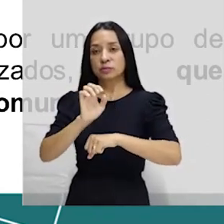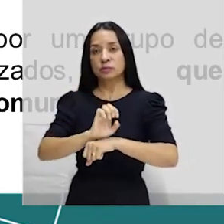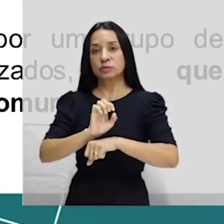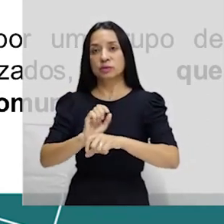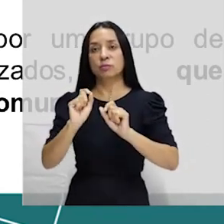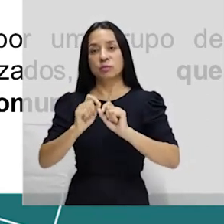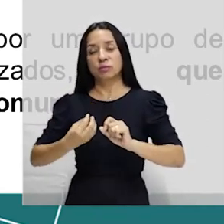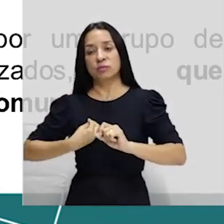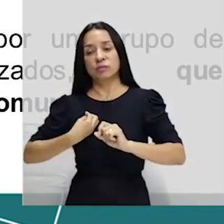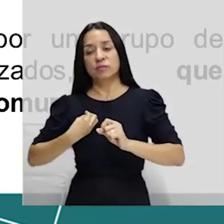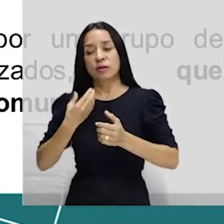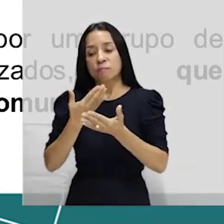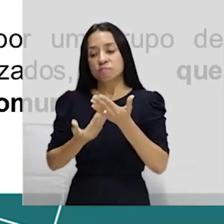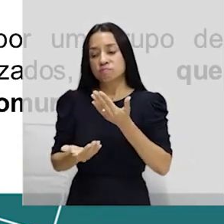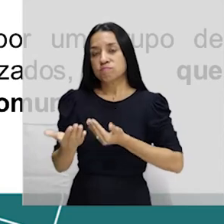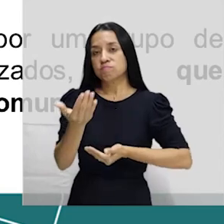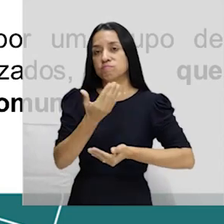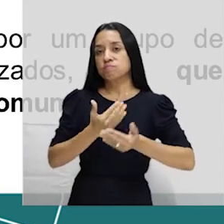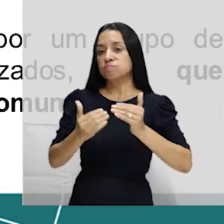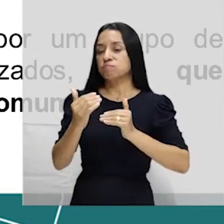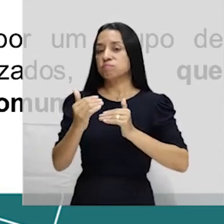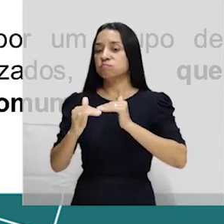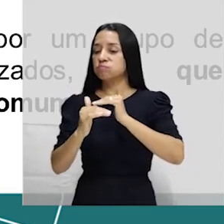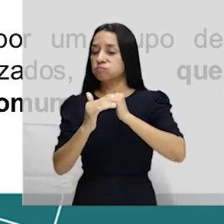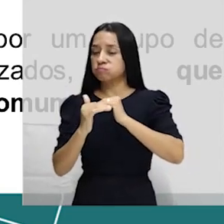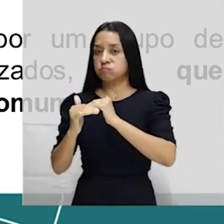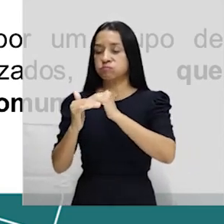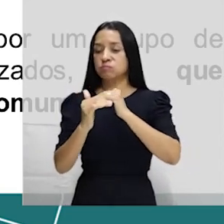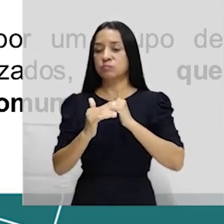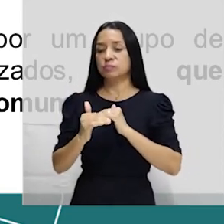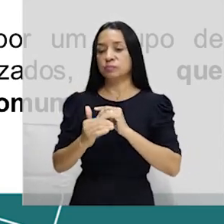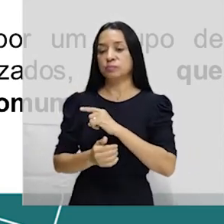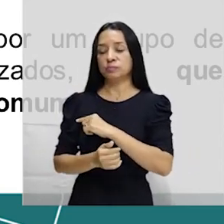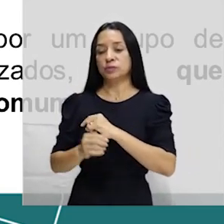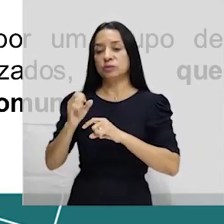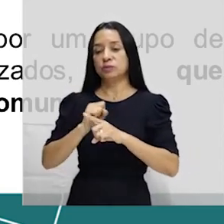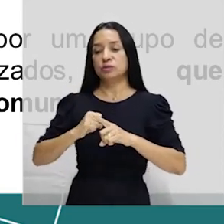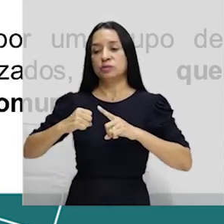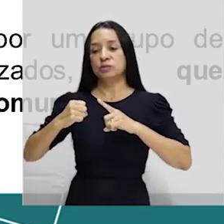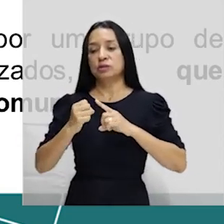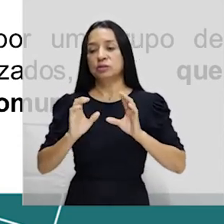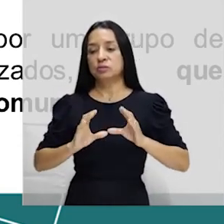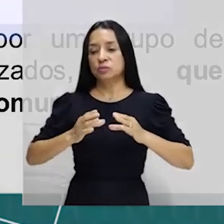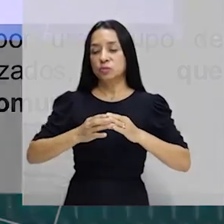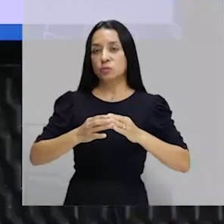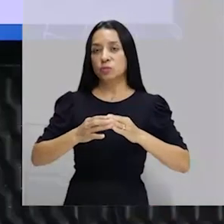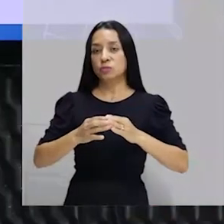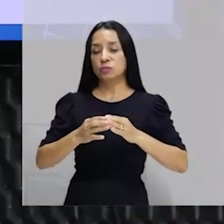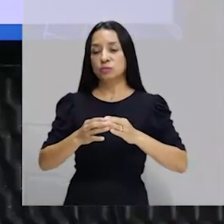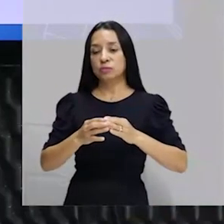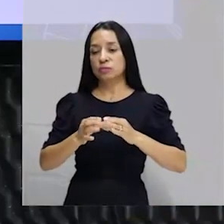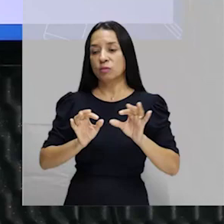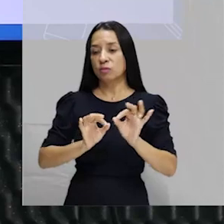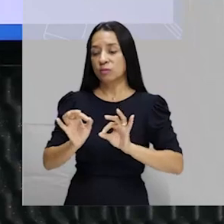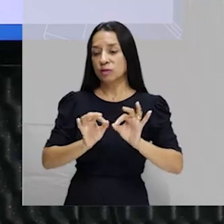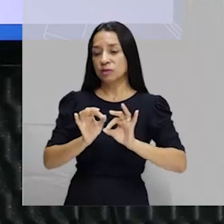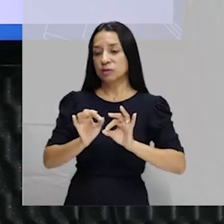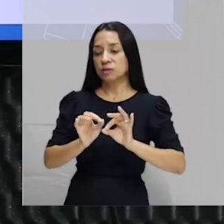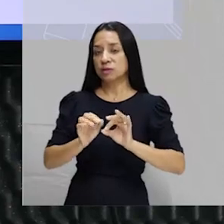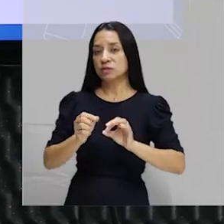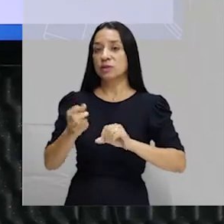texto, o conceito aí, ele vai se referir a quê? A afirmação acima. Letra A, território. Letra B, nação. Letra C,